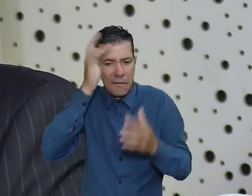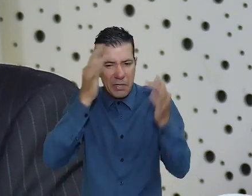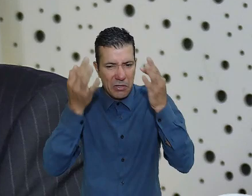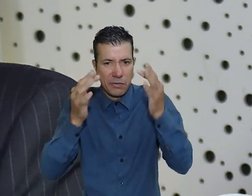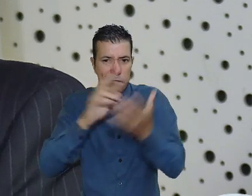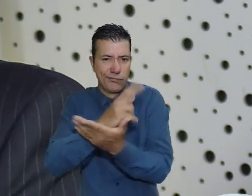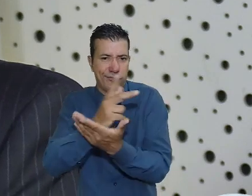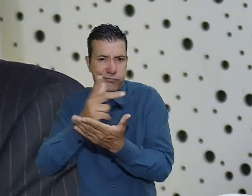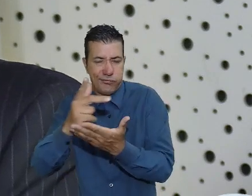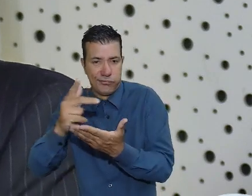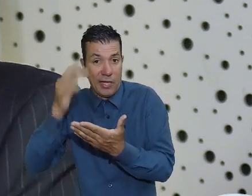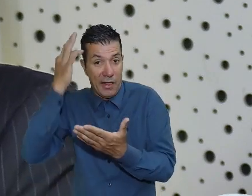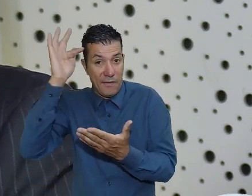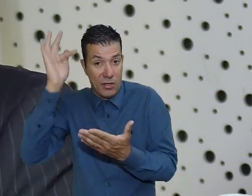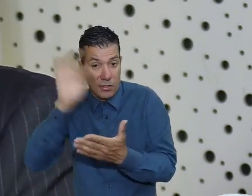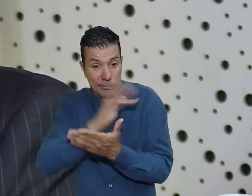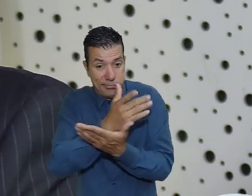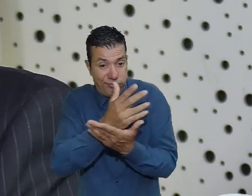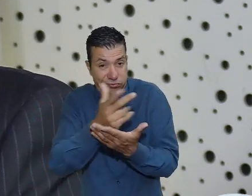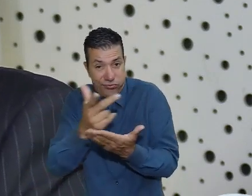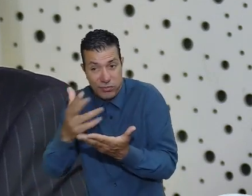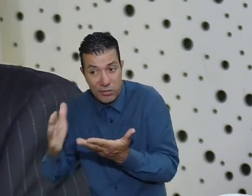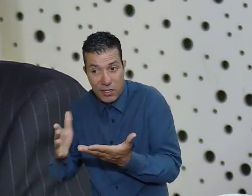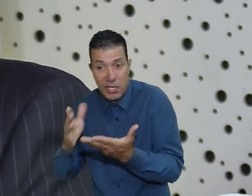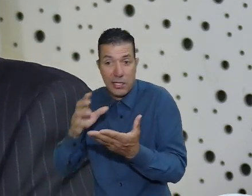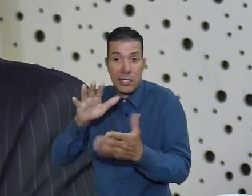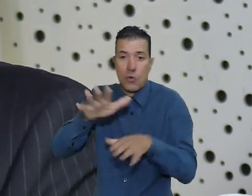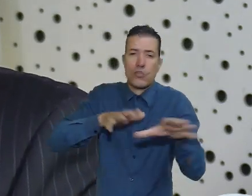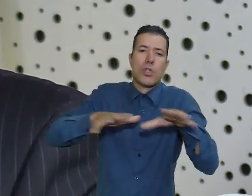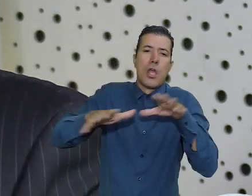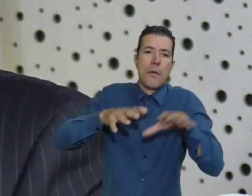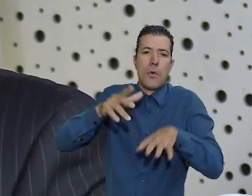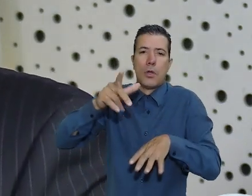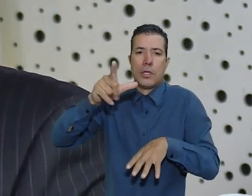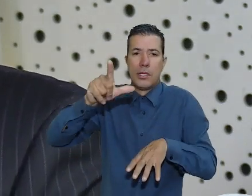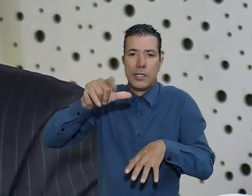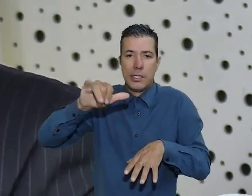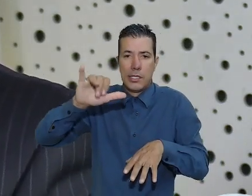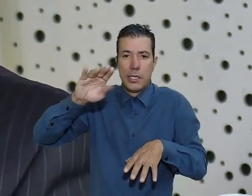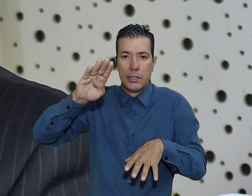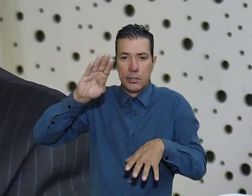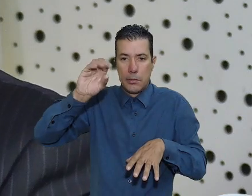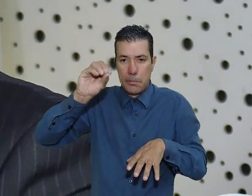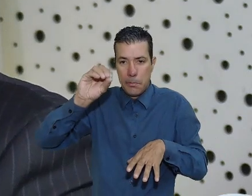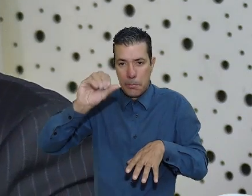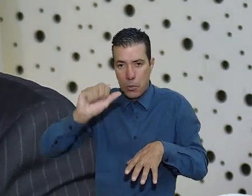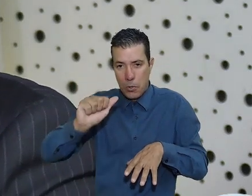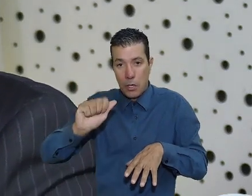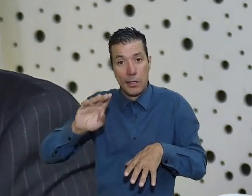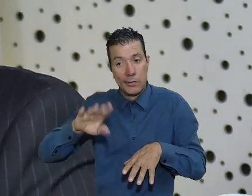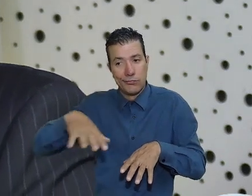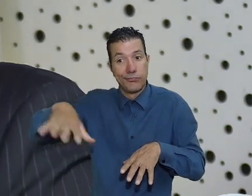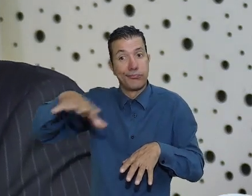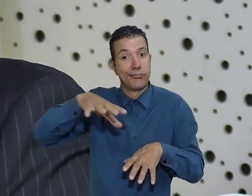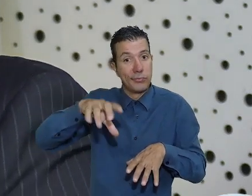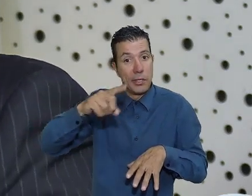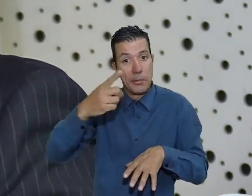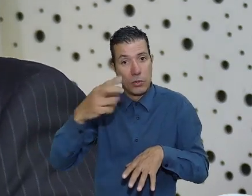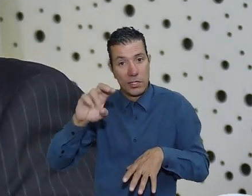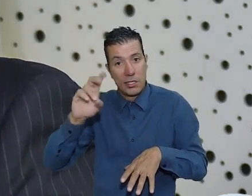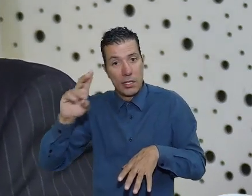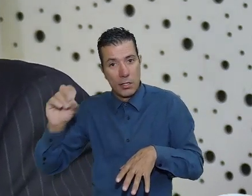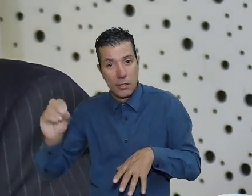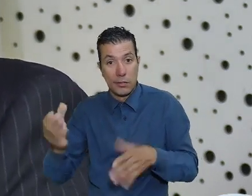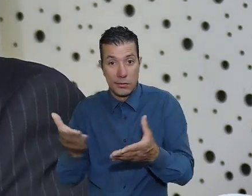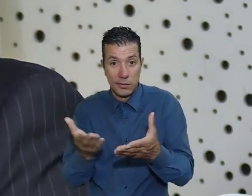área acadêmica justamente por causa desse terremoto de Lisboa. E é por isso que nós colocamos esse terremoto dentro da profecia, por causa que ele